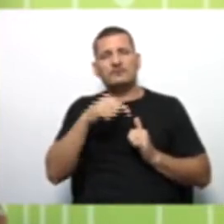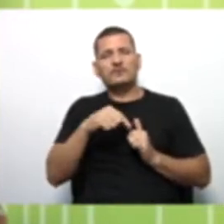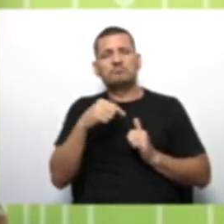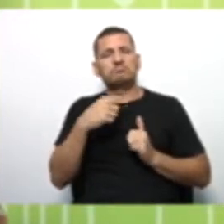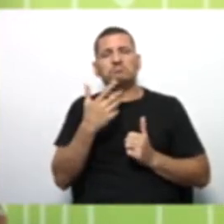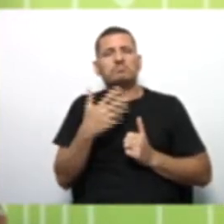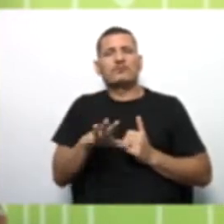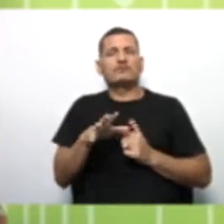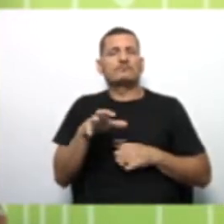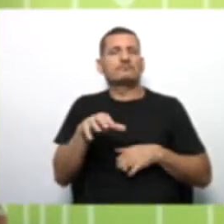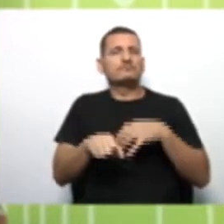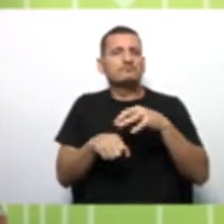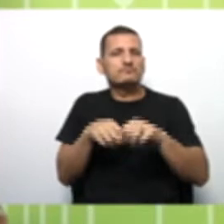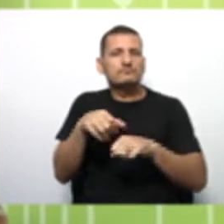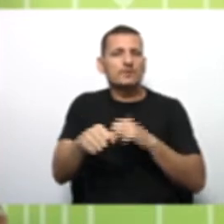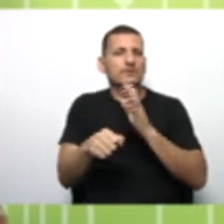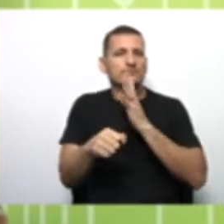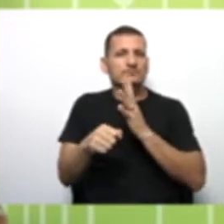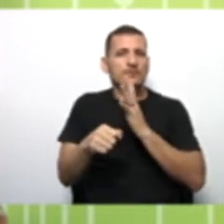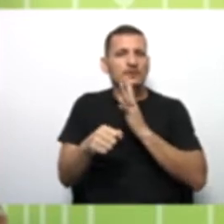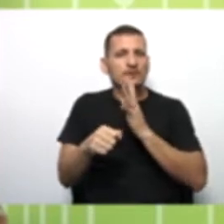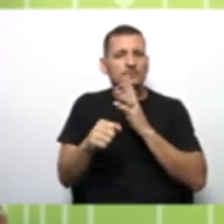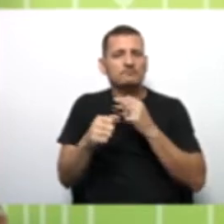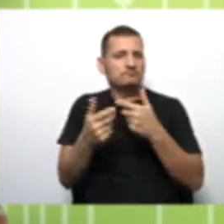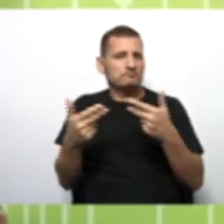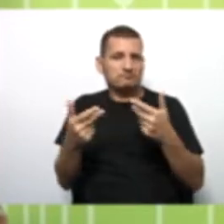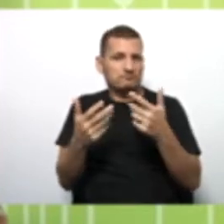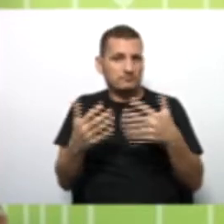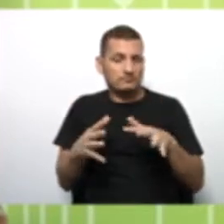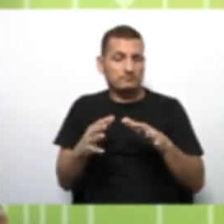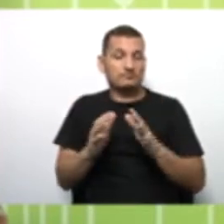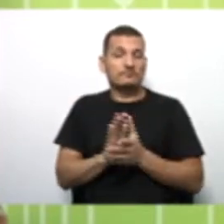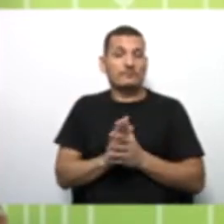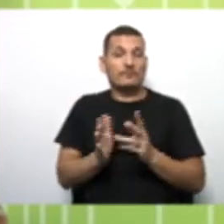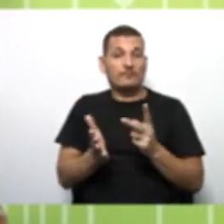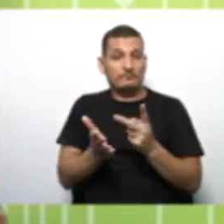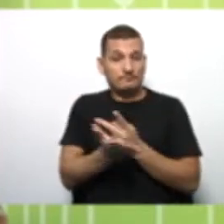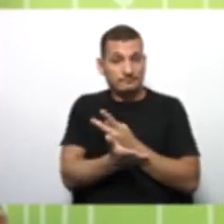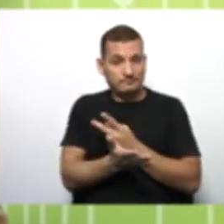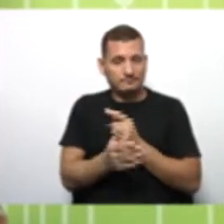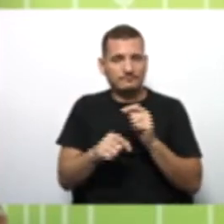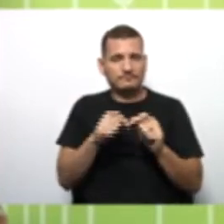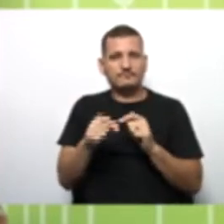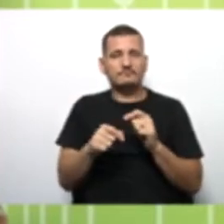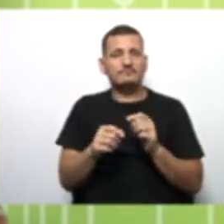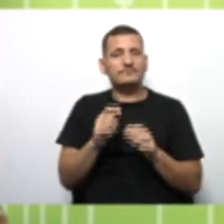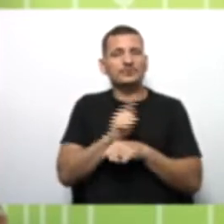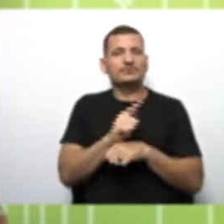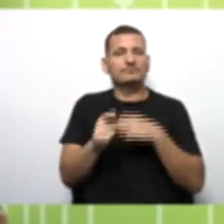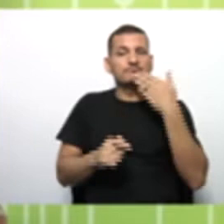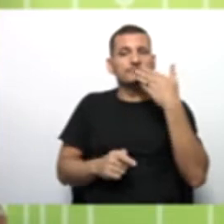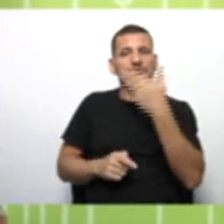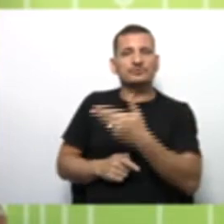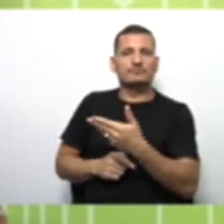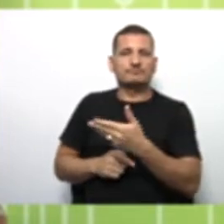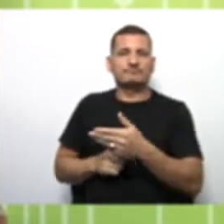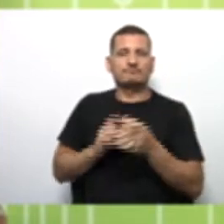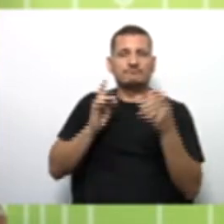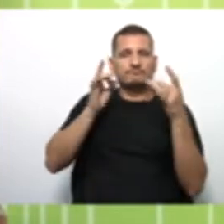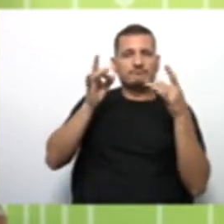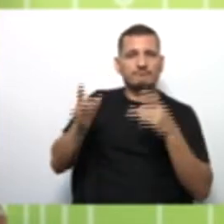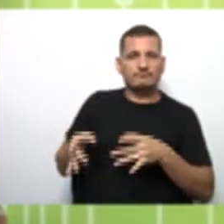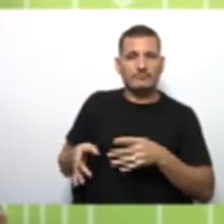para poder estar trazendo aquilo para o mercado, e aí, de repente, esse gestor pede para sair, ou simplesmente surge